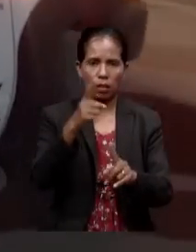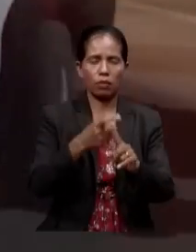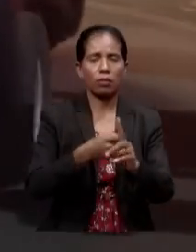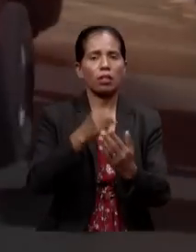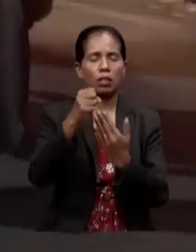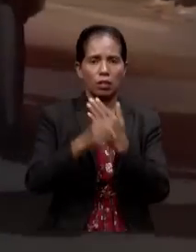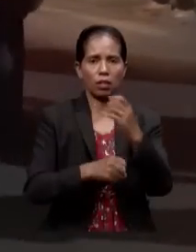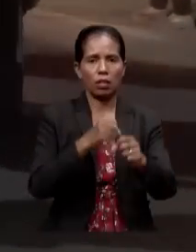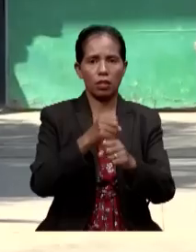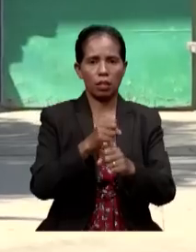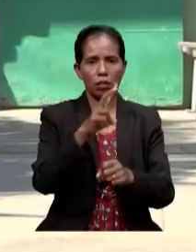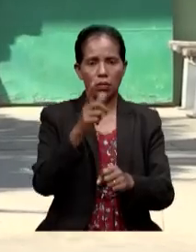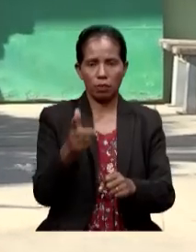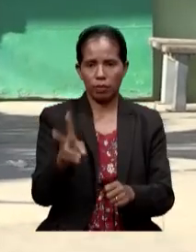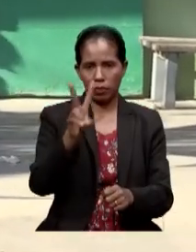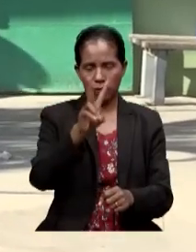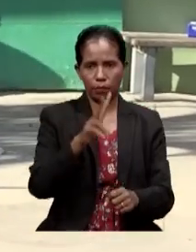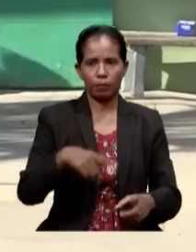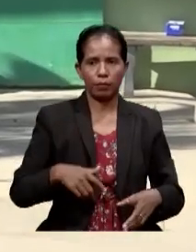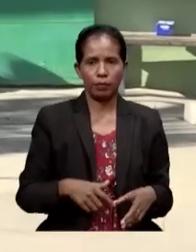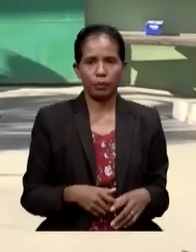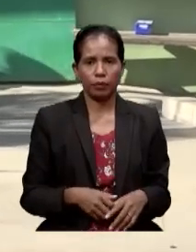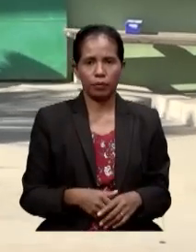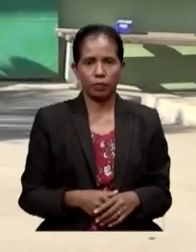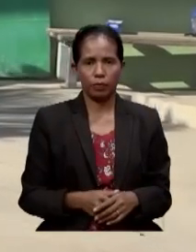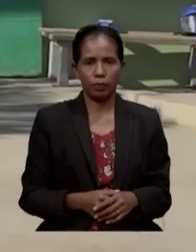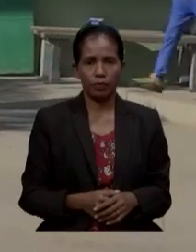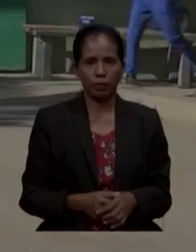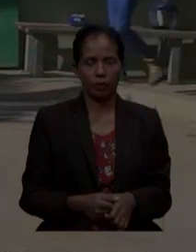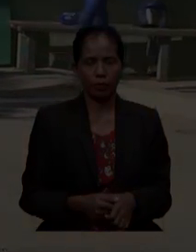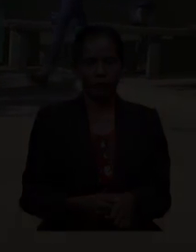tina ringrua, rua nulo, racing rua. João Carlos Marito da Costa, GMN.